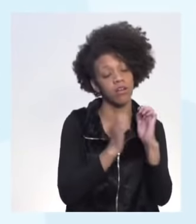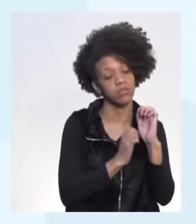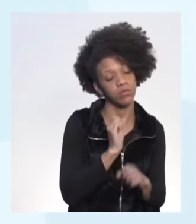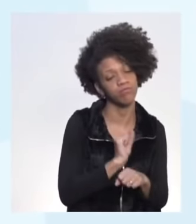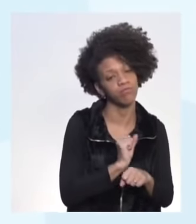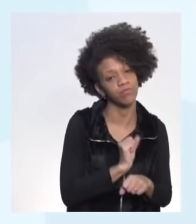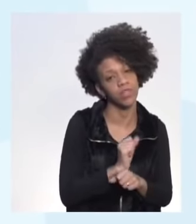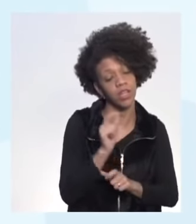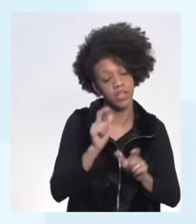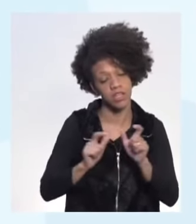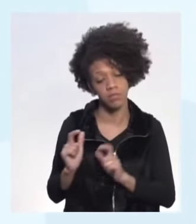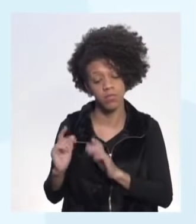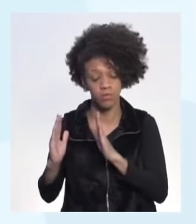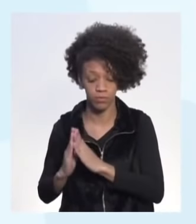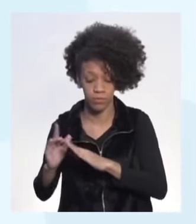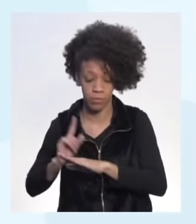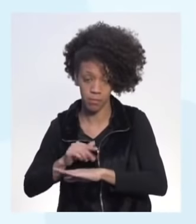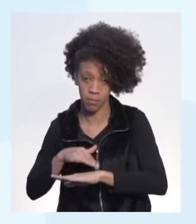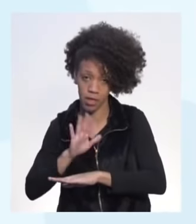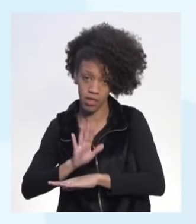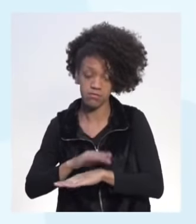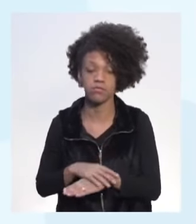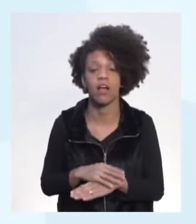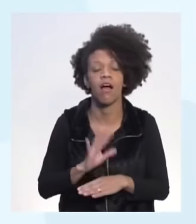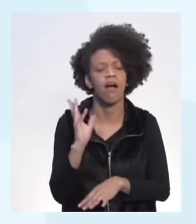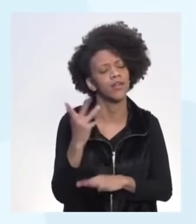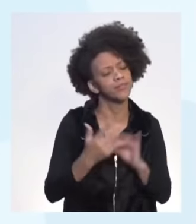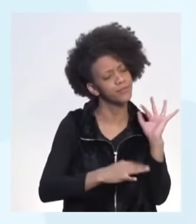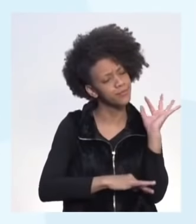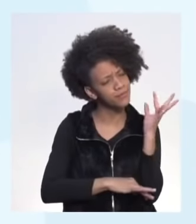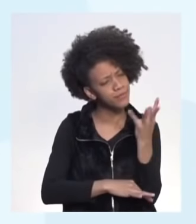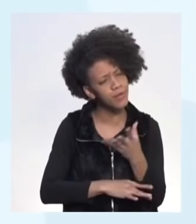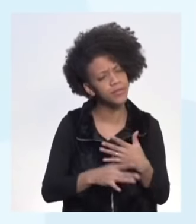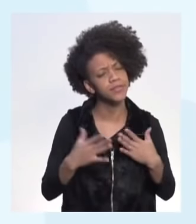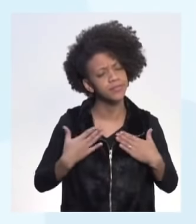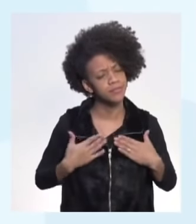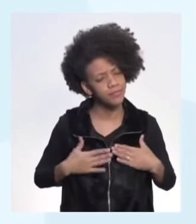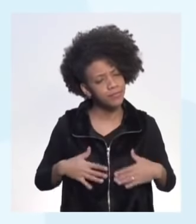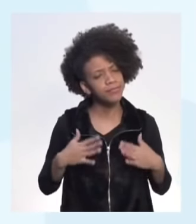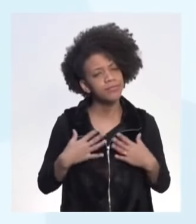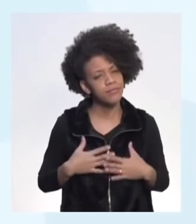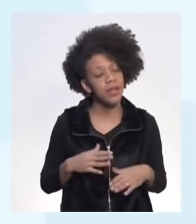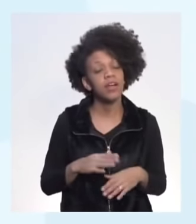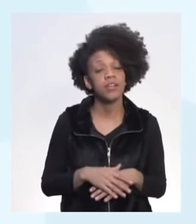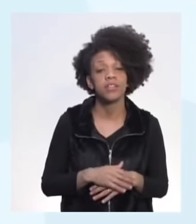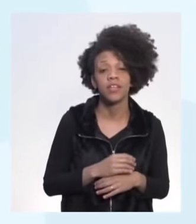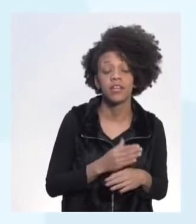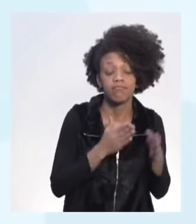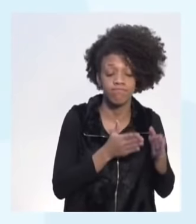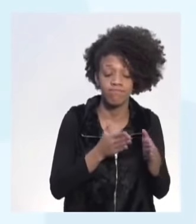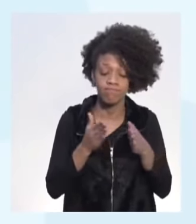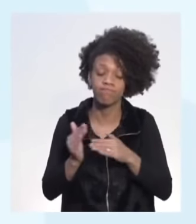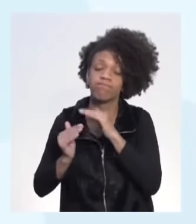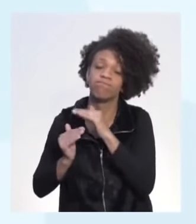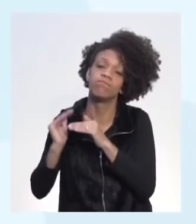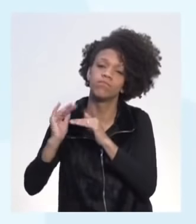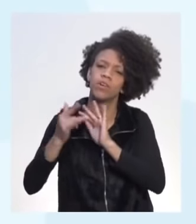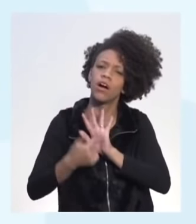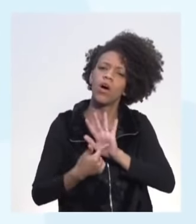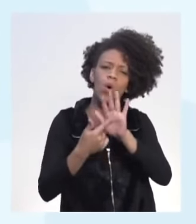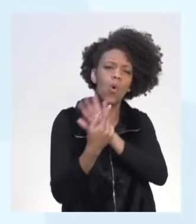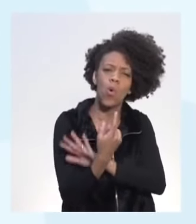as pessoas ficando mais tempo em casa, a natureza tem reagido favoravelmente e, aos poucos, surgem cenas